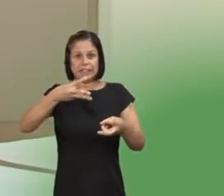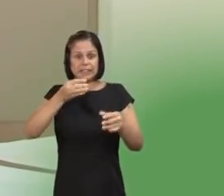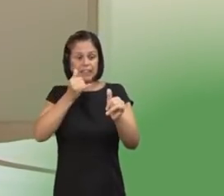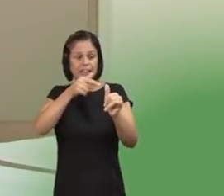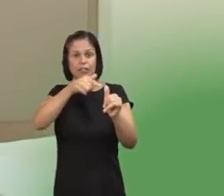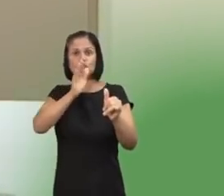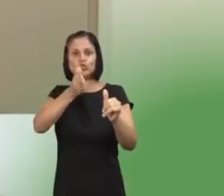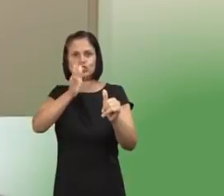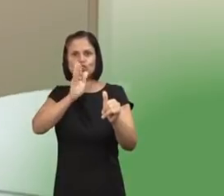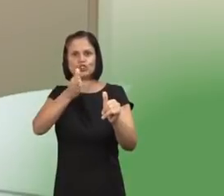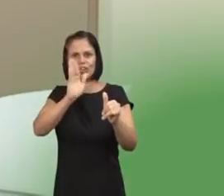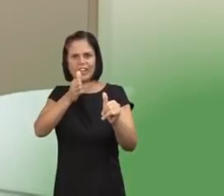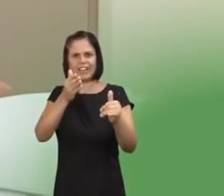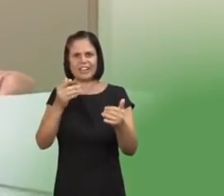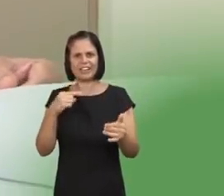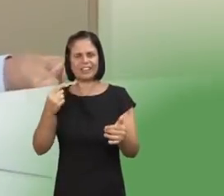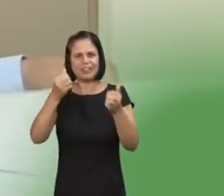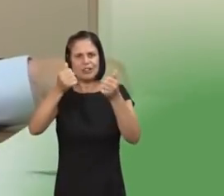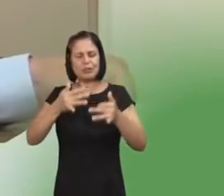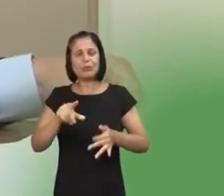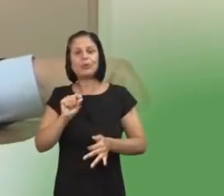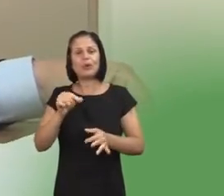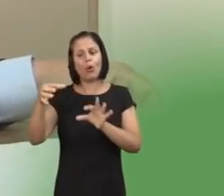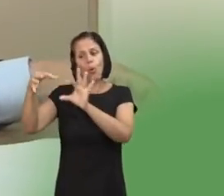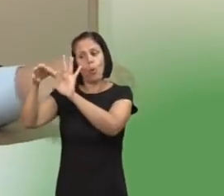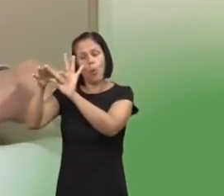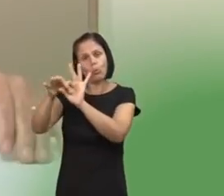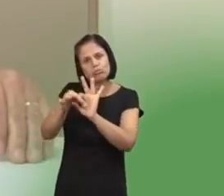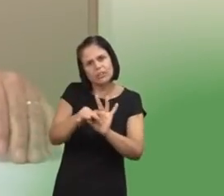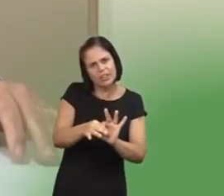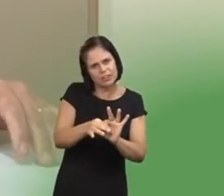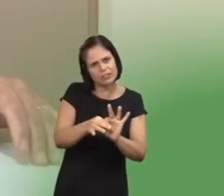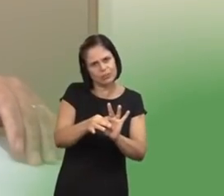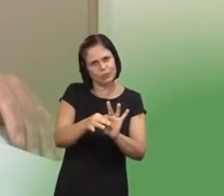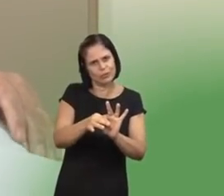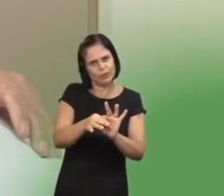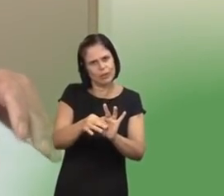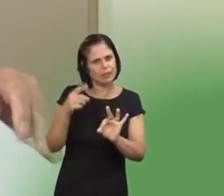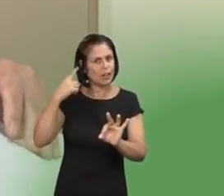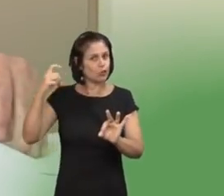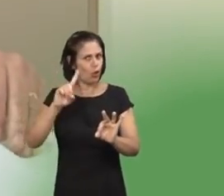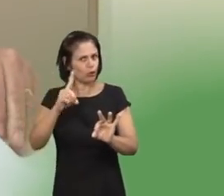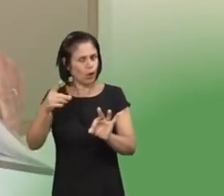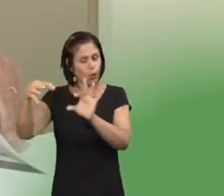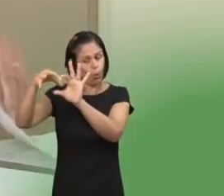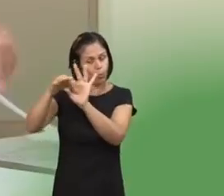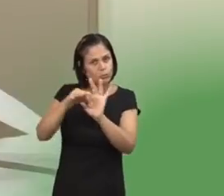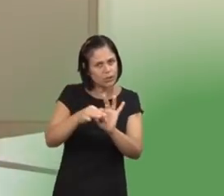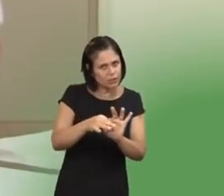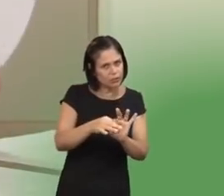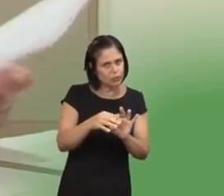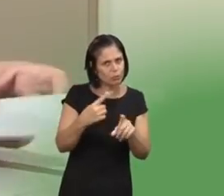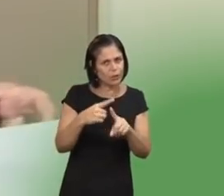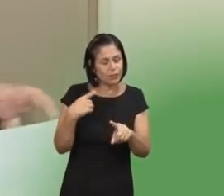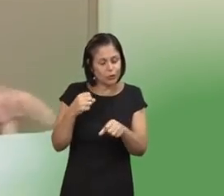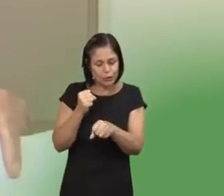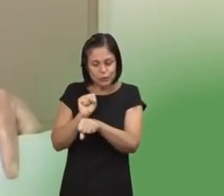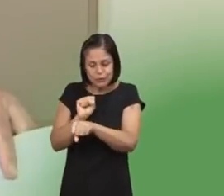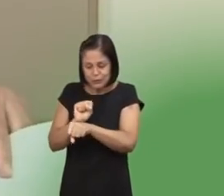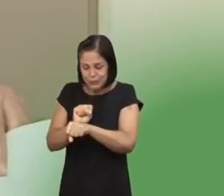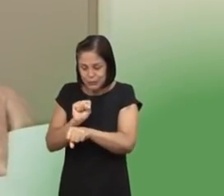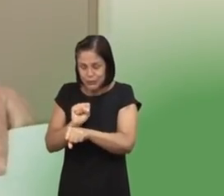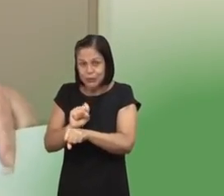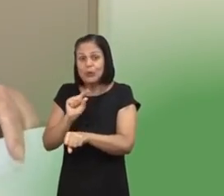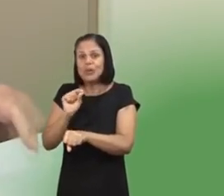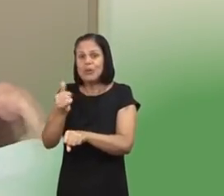foi tocada. Nós estamos falando, portanto, do contexto do toque das trombetas num momento em que nós